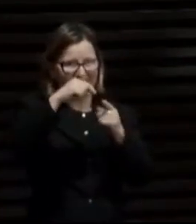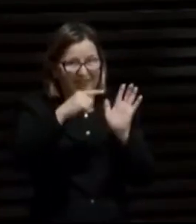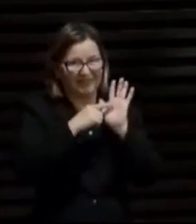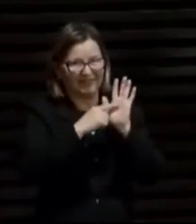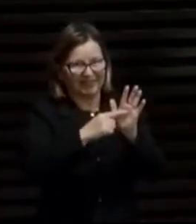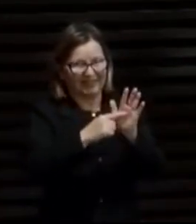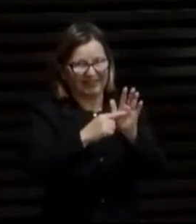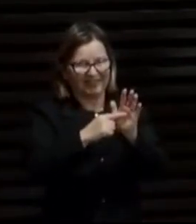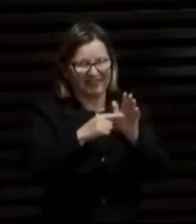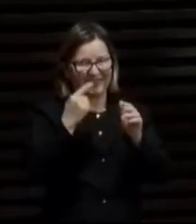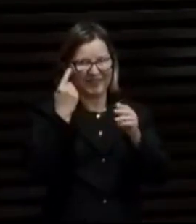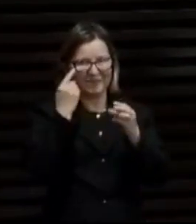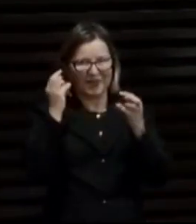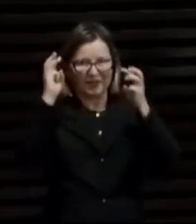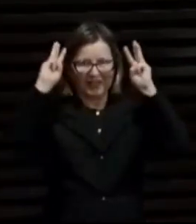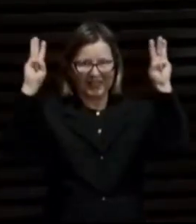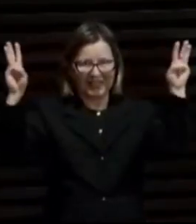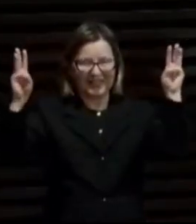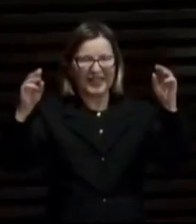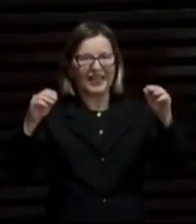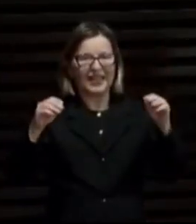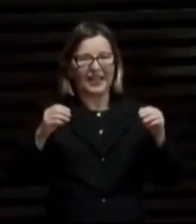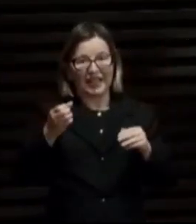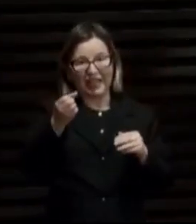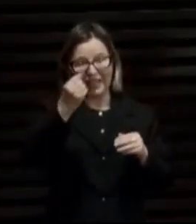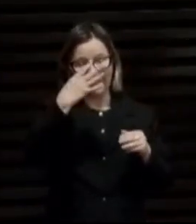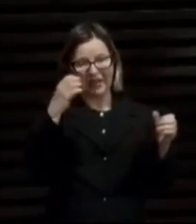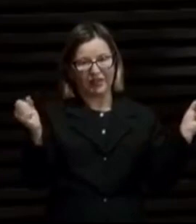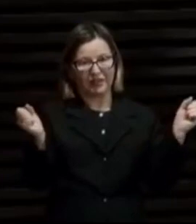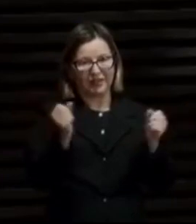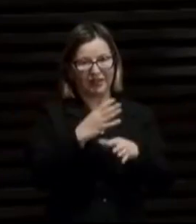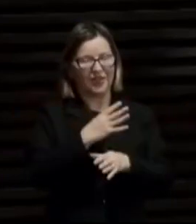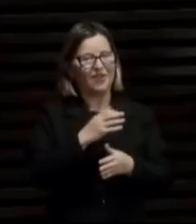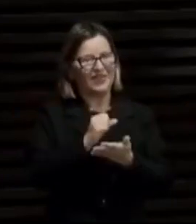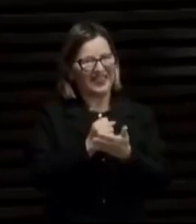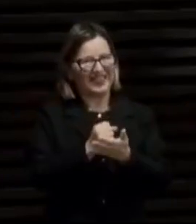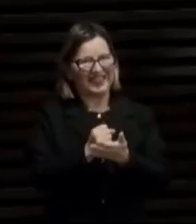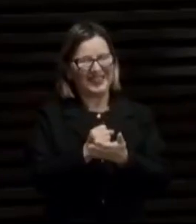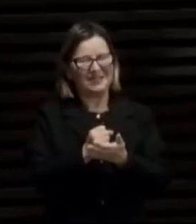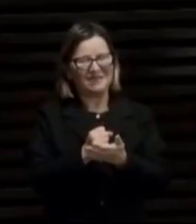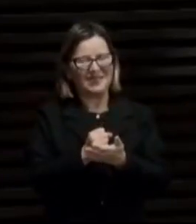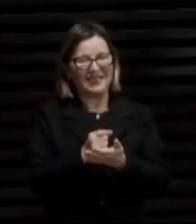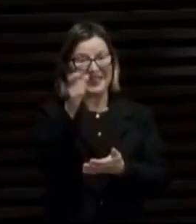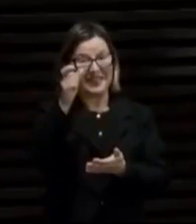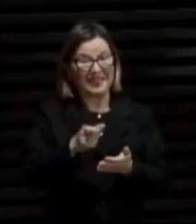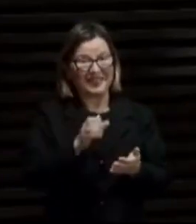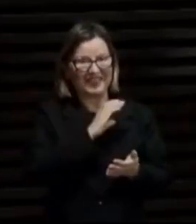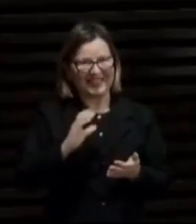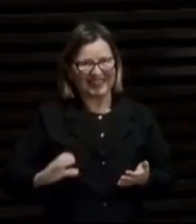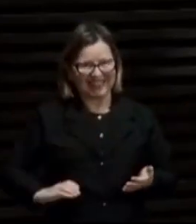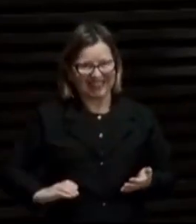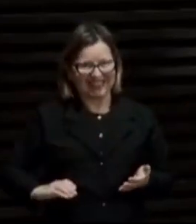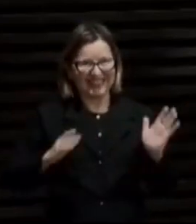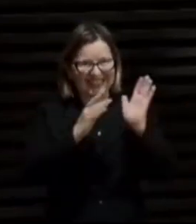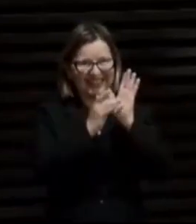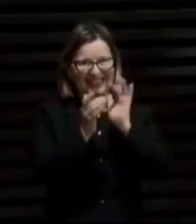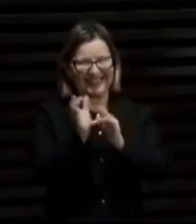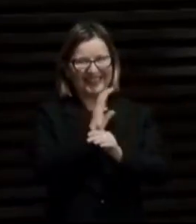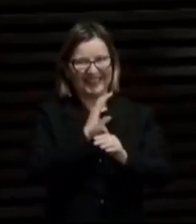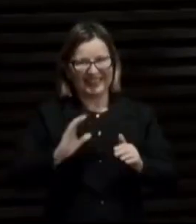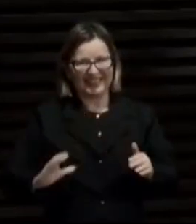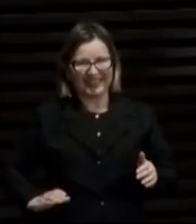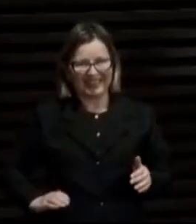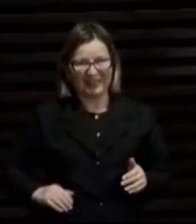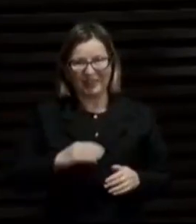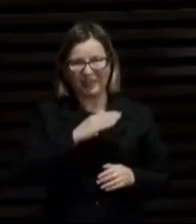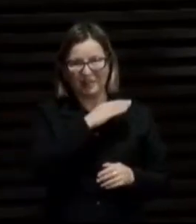a Moisés é revelado no Novo Testamento como sendo Cristo. E é Ele, Jesus Cristo, que deu a sua